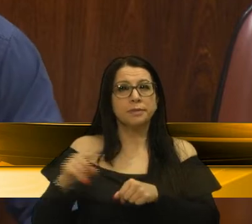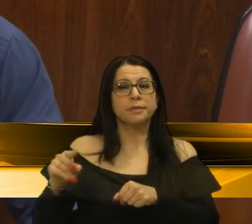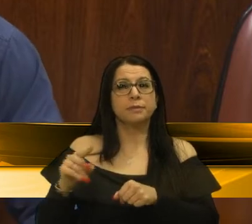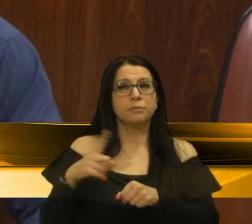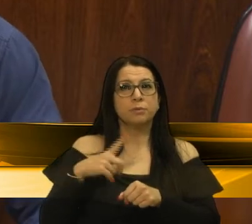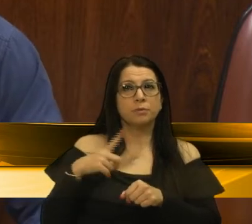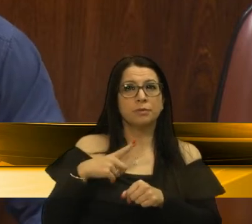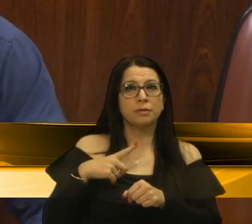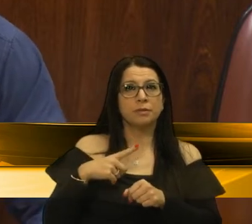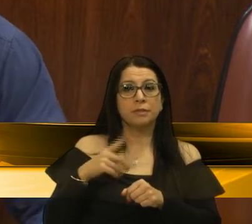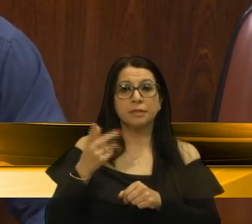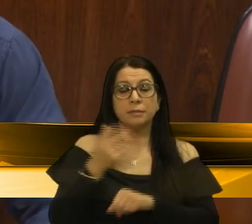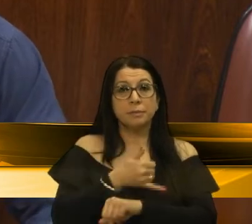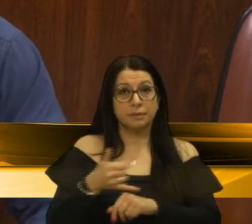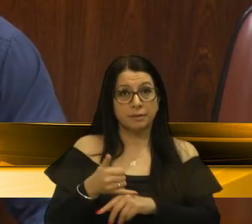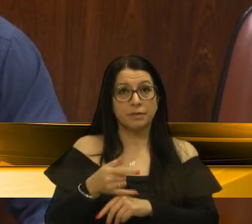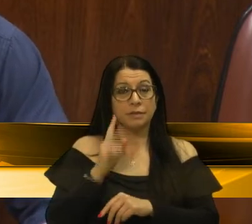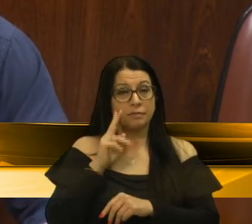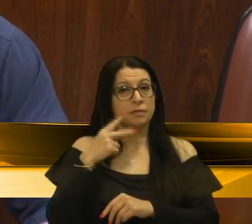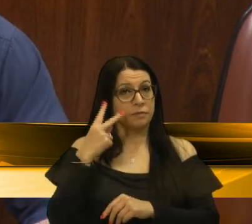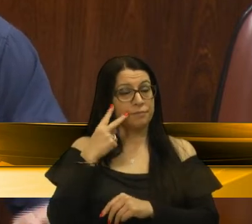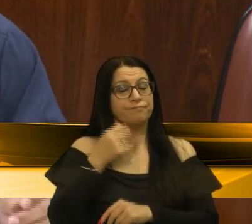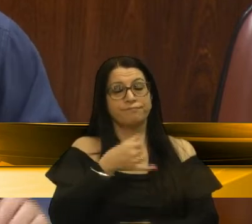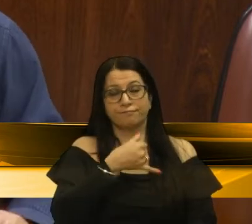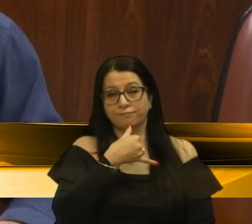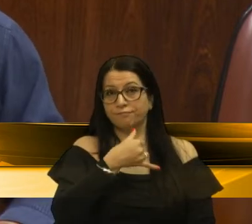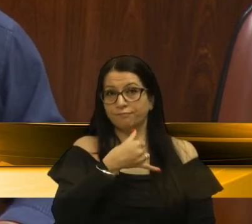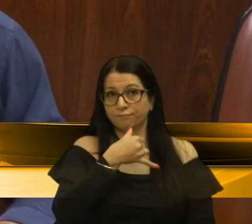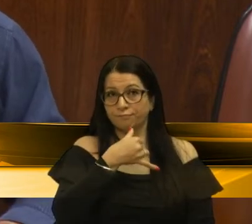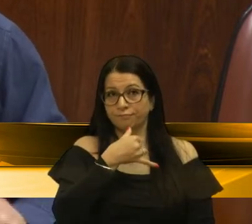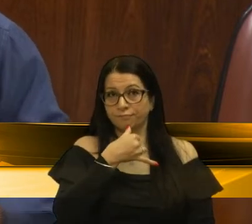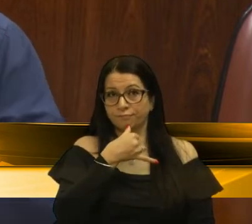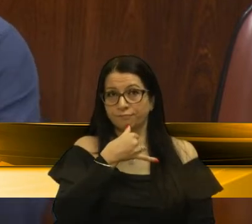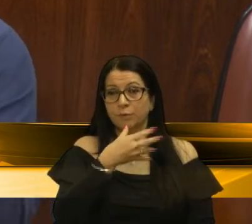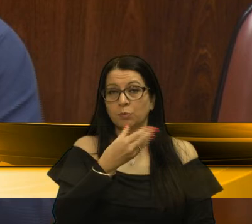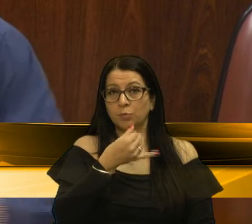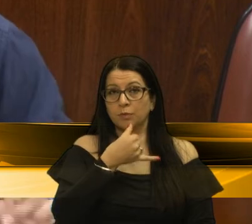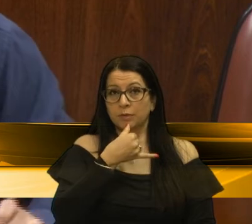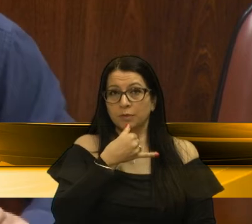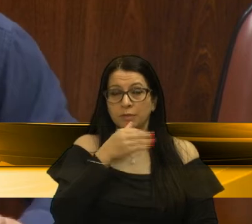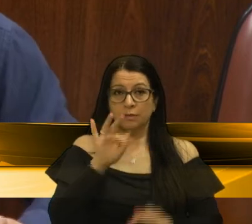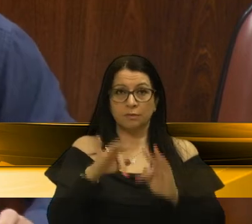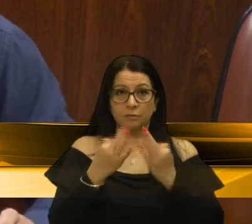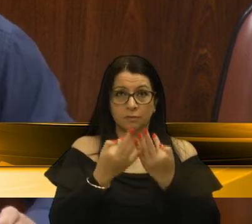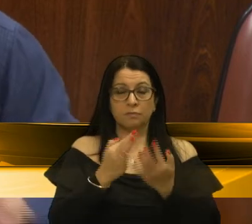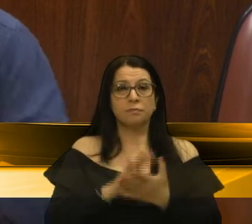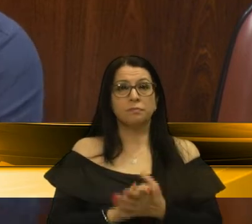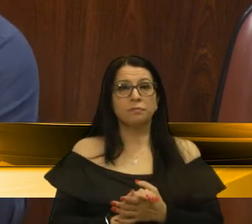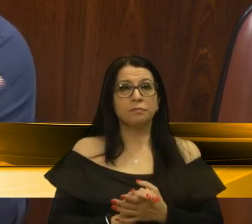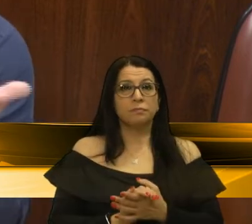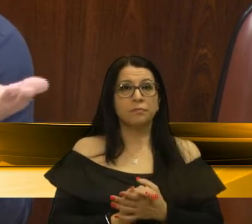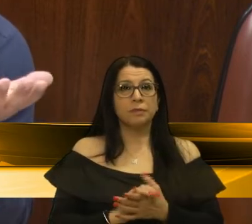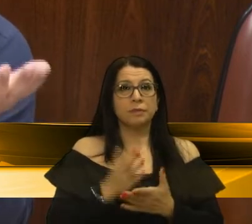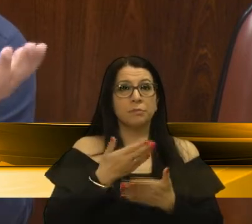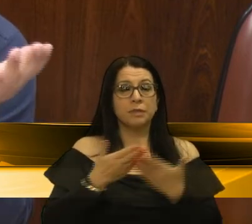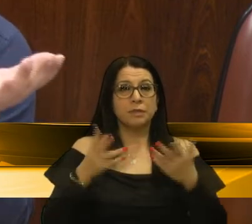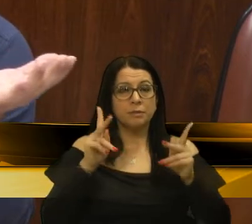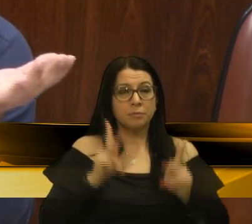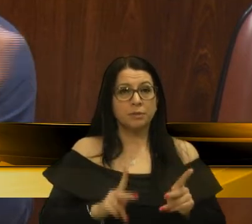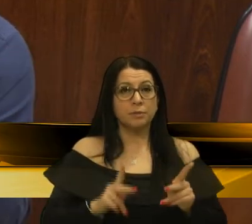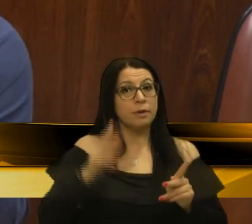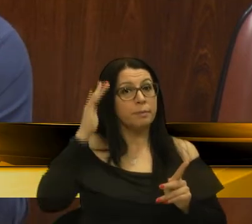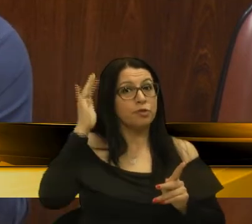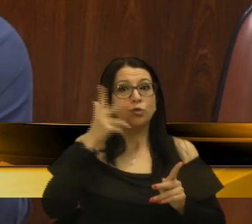visto passar. Quero dizer, vereador, que é muito triste para uma família perder uma pessoa. Imagina